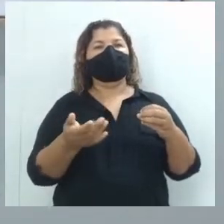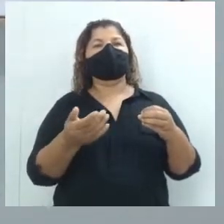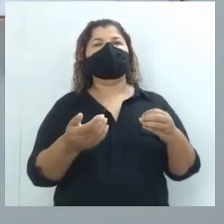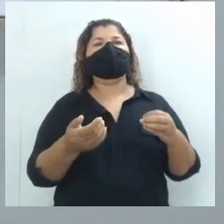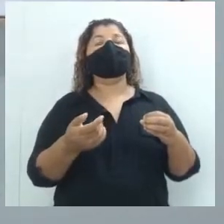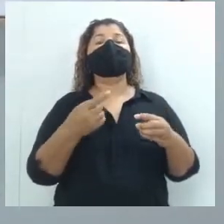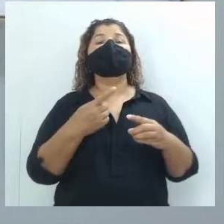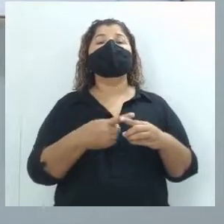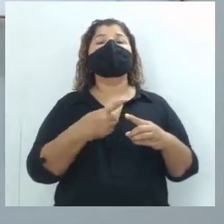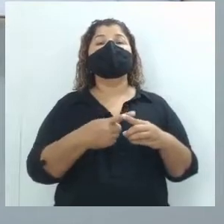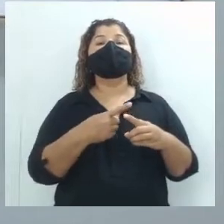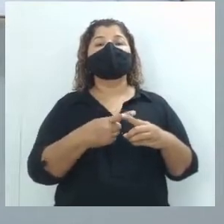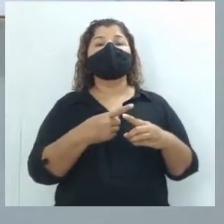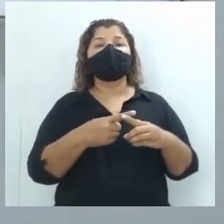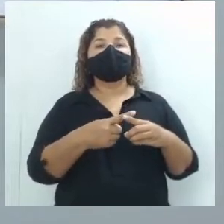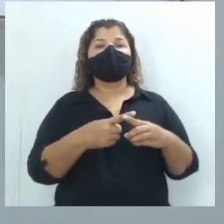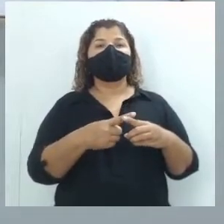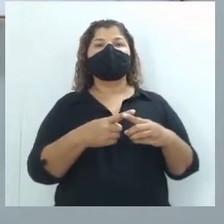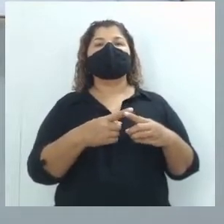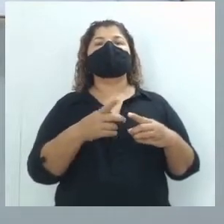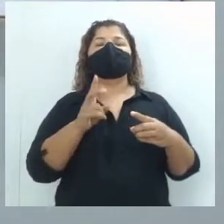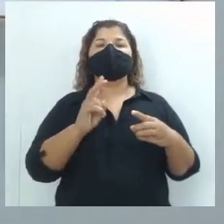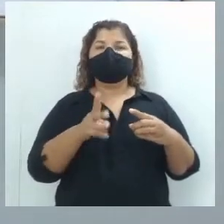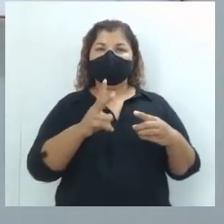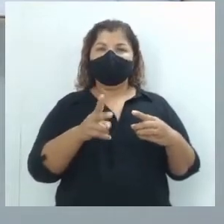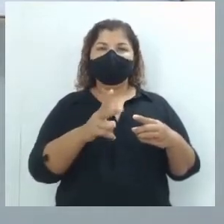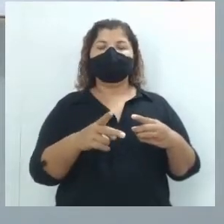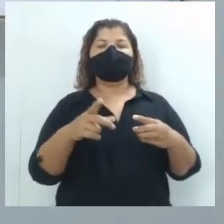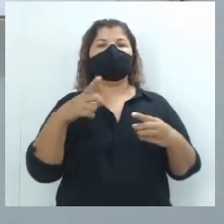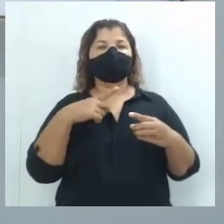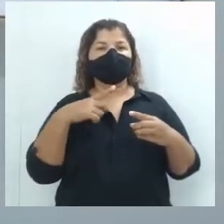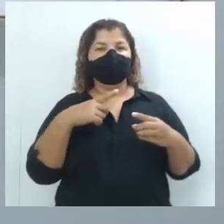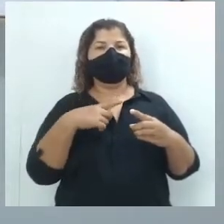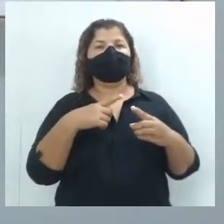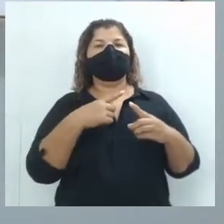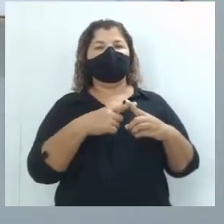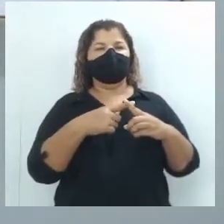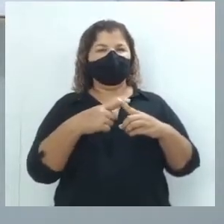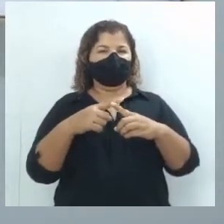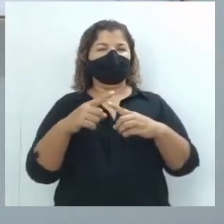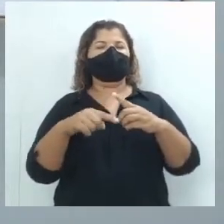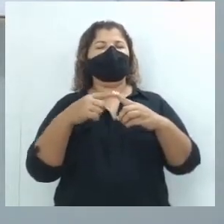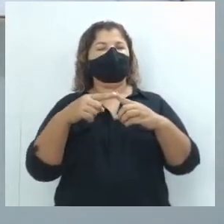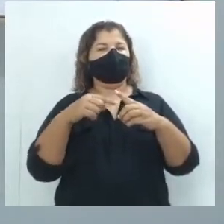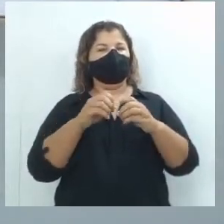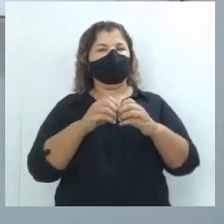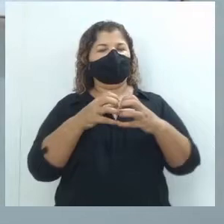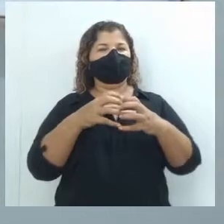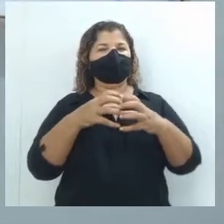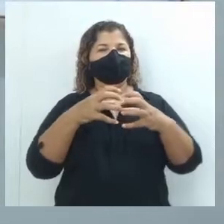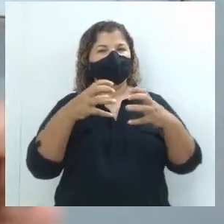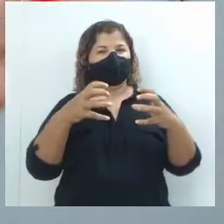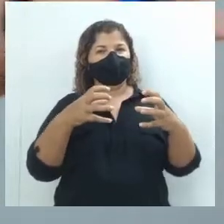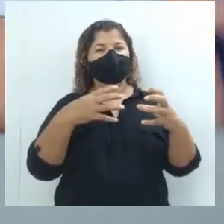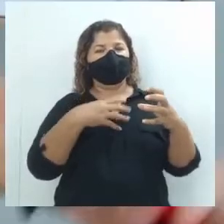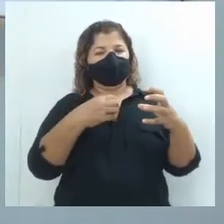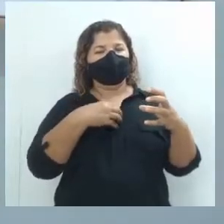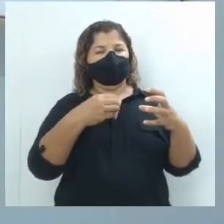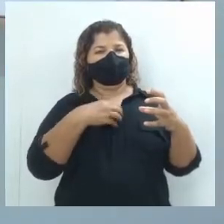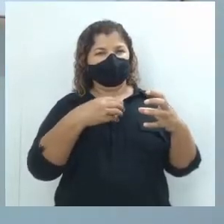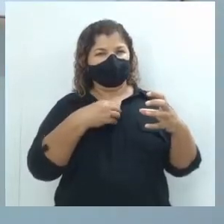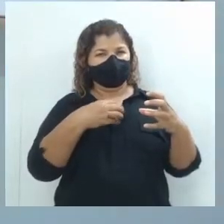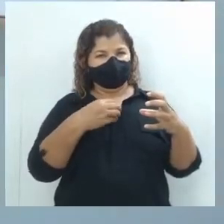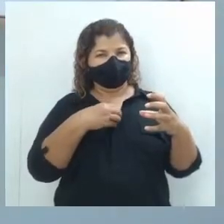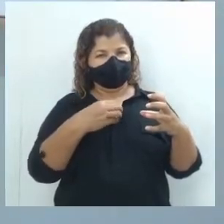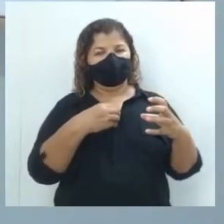multiplicar várias vezes? Porque assim, ó, toda vez que você multiplica o RNA, mais filhotinhos de vírus vai